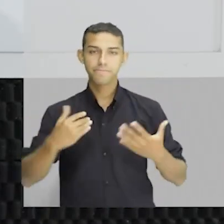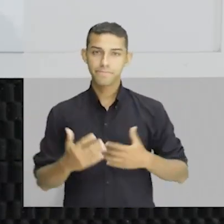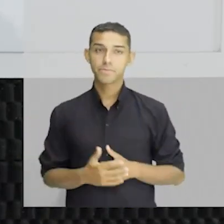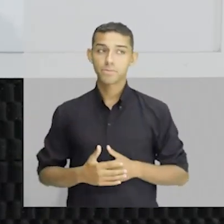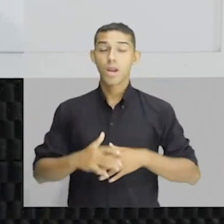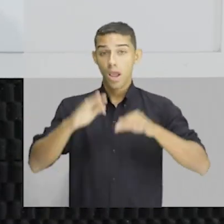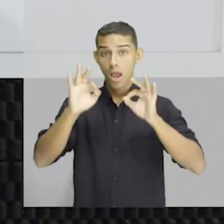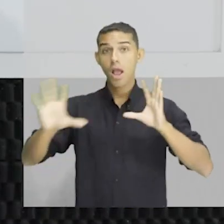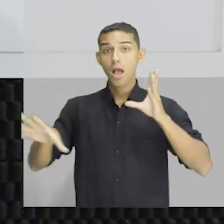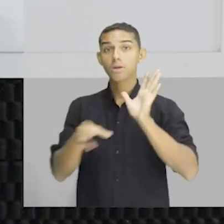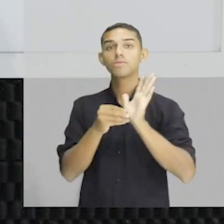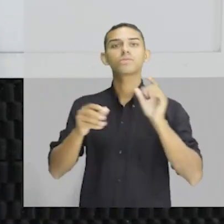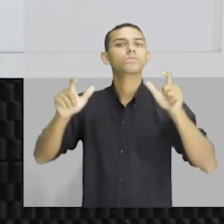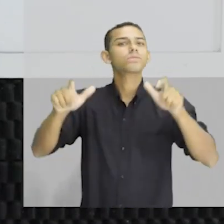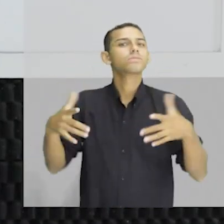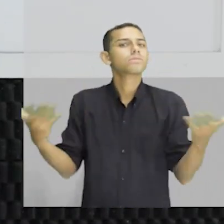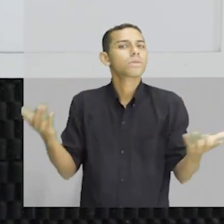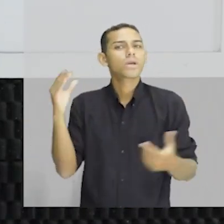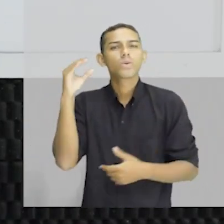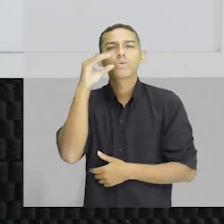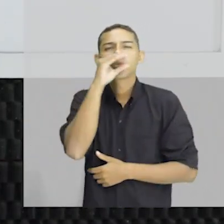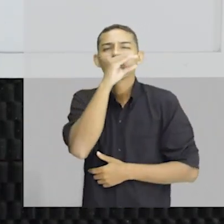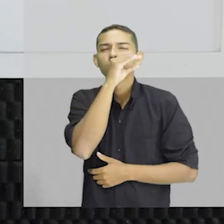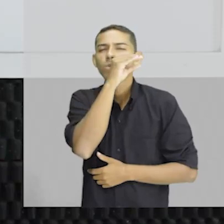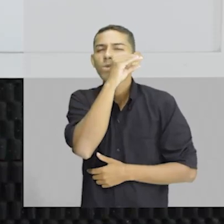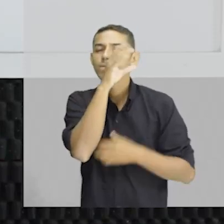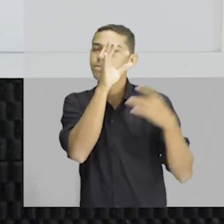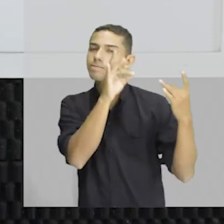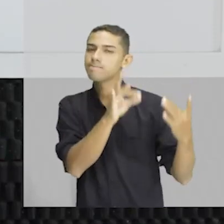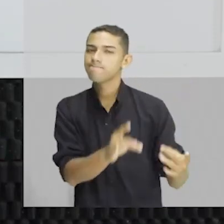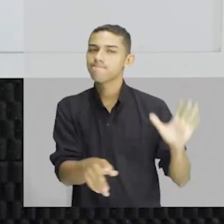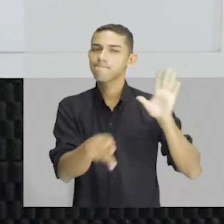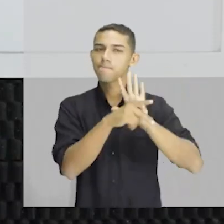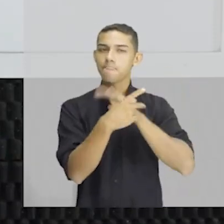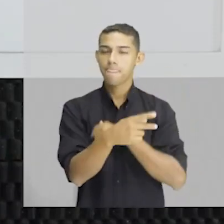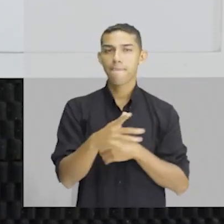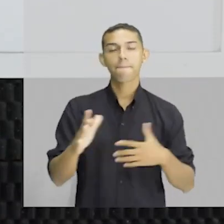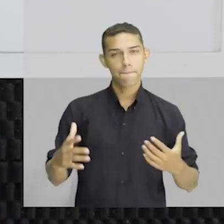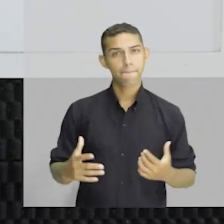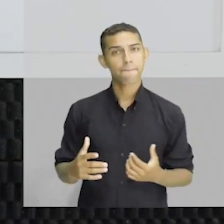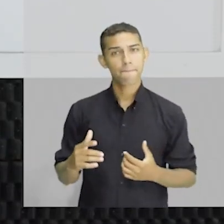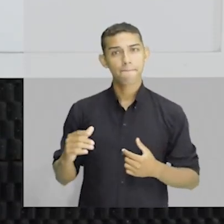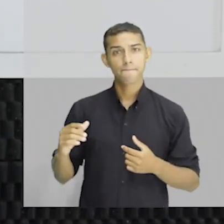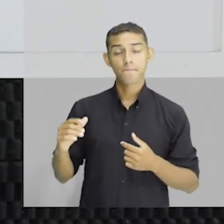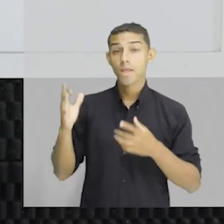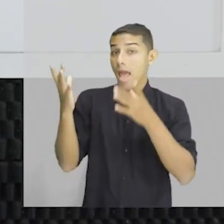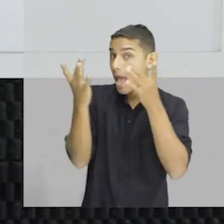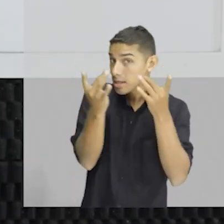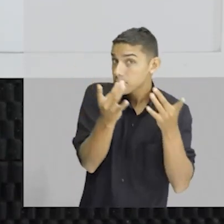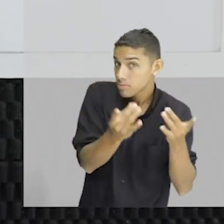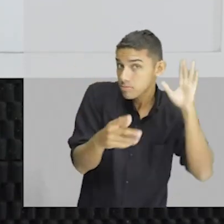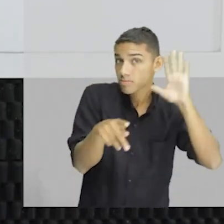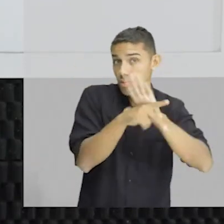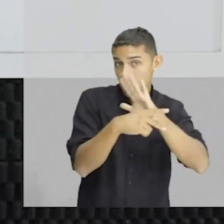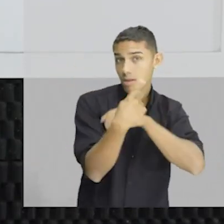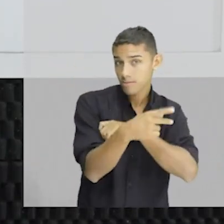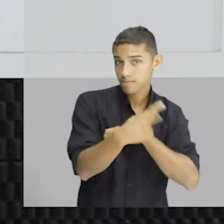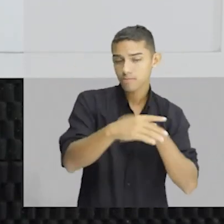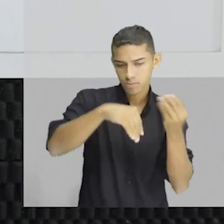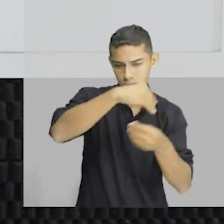justificado aonde no calor específico da substância o nome já diz muita coisa é específico para cada